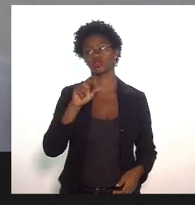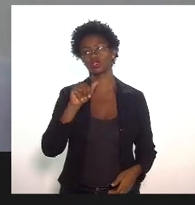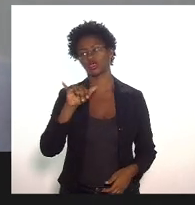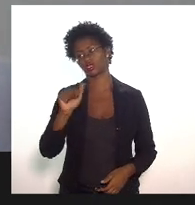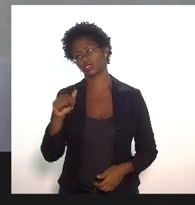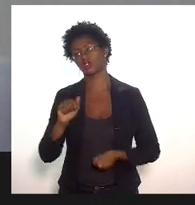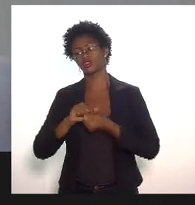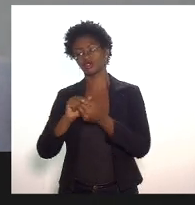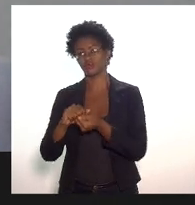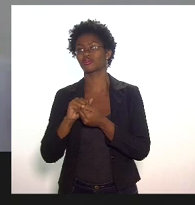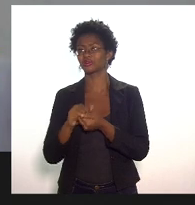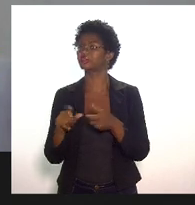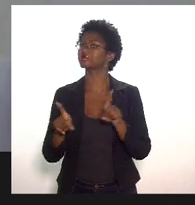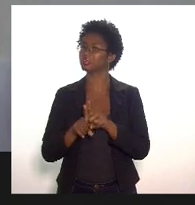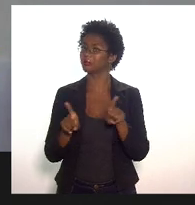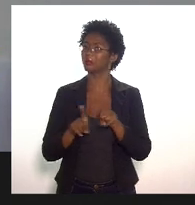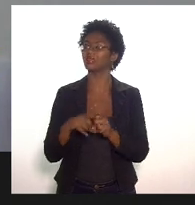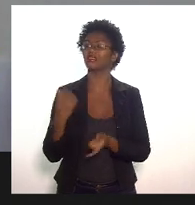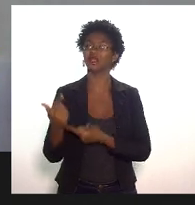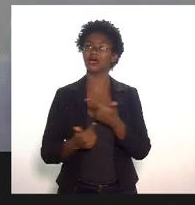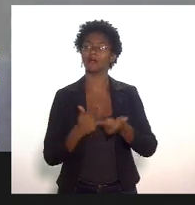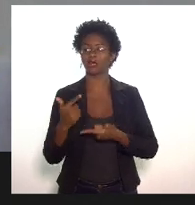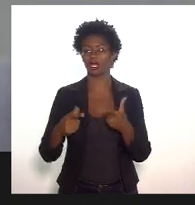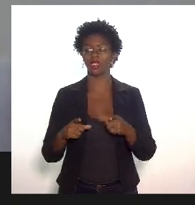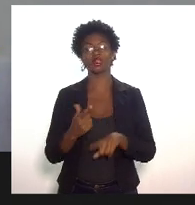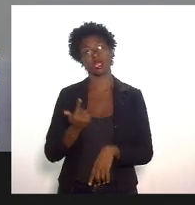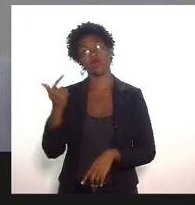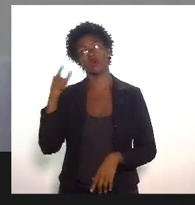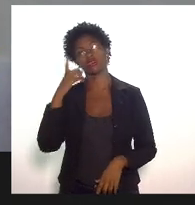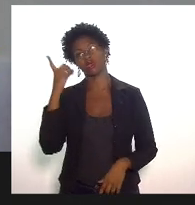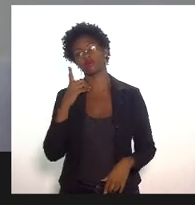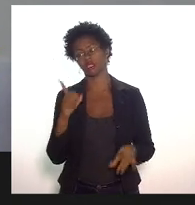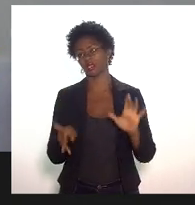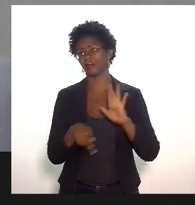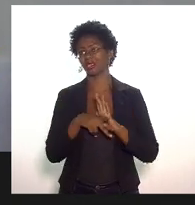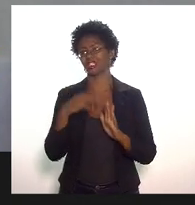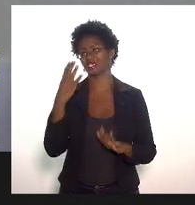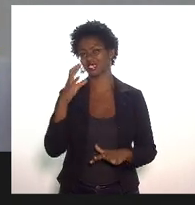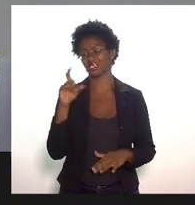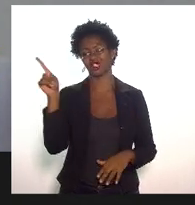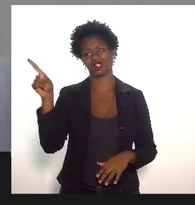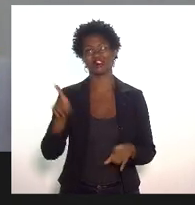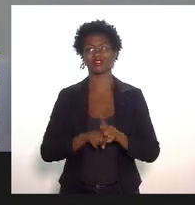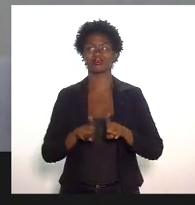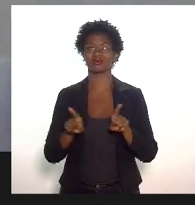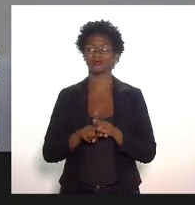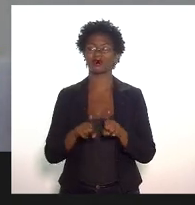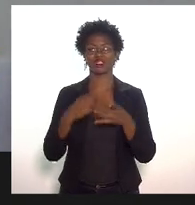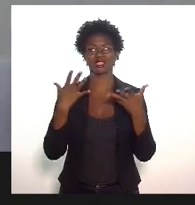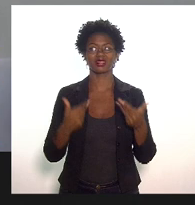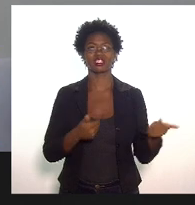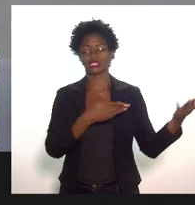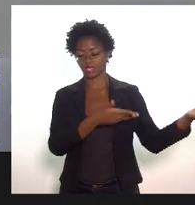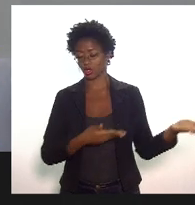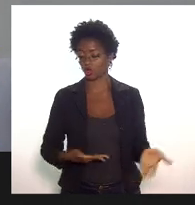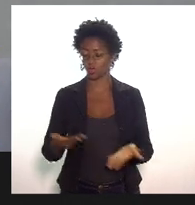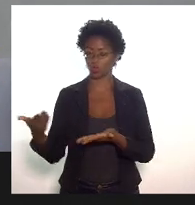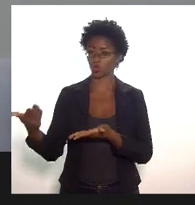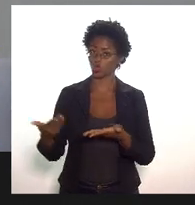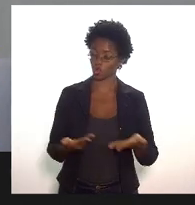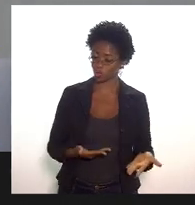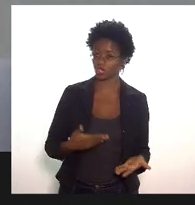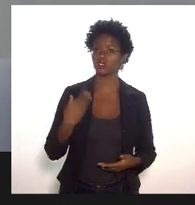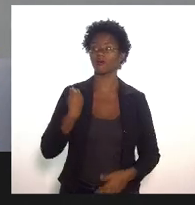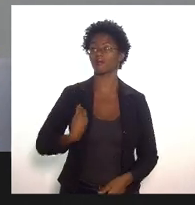vida pública também, né, outra deputada também de Niterói, ter aceitado, né, esse convite e de forma muito rápida de